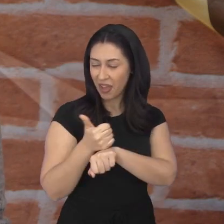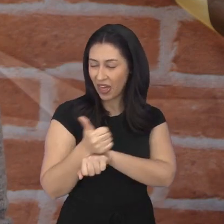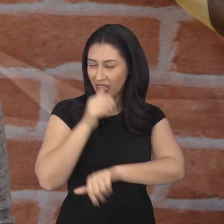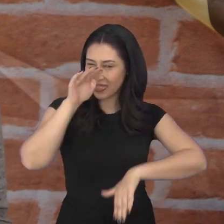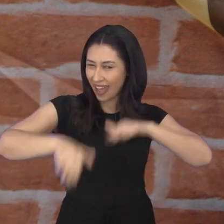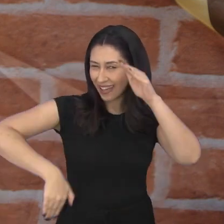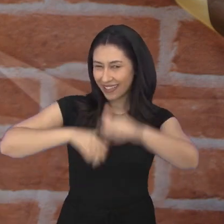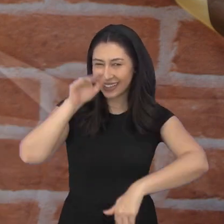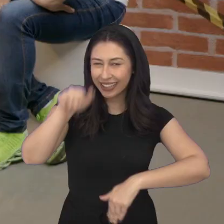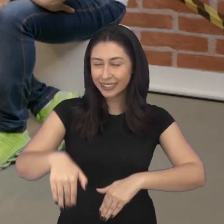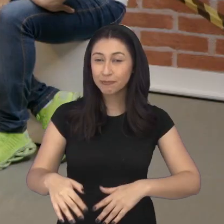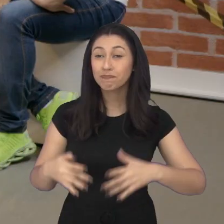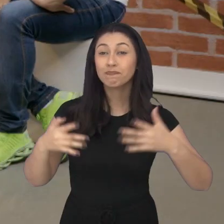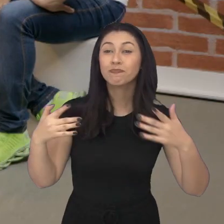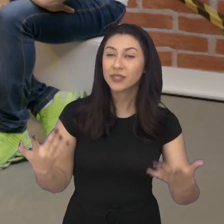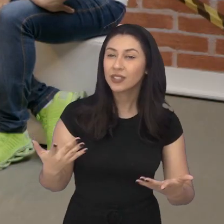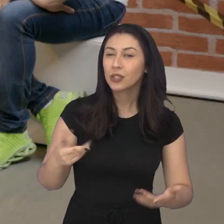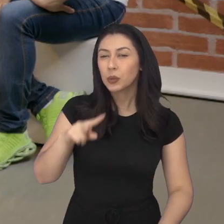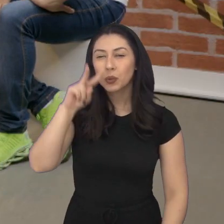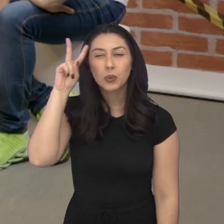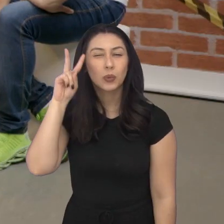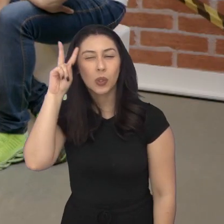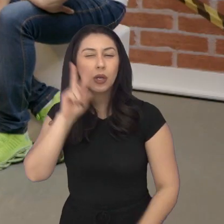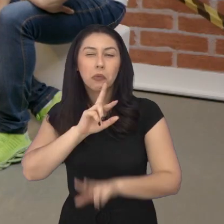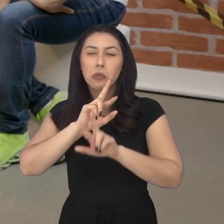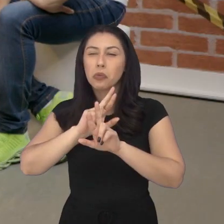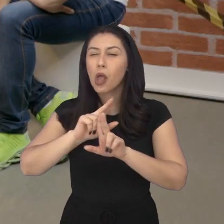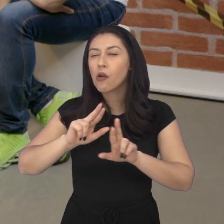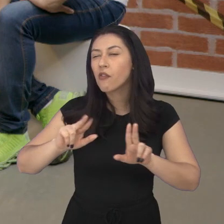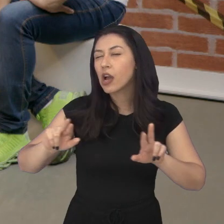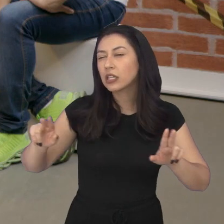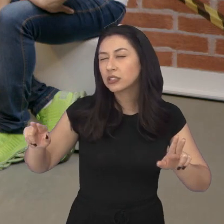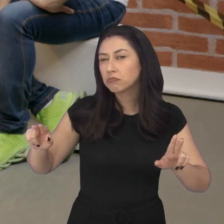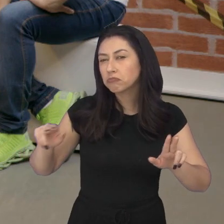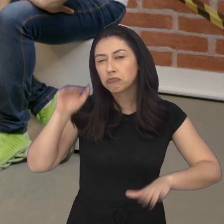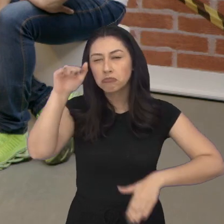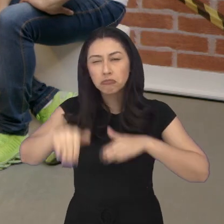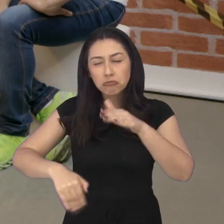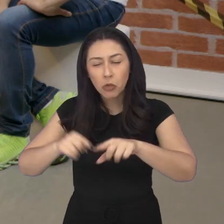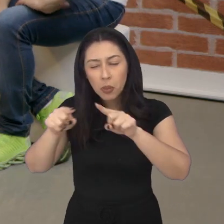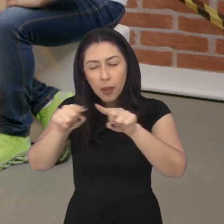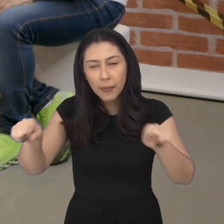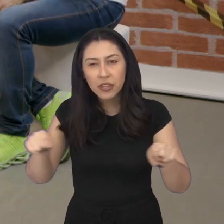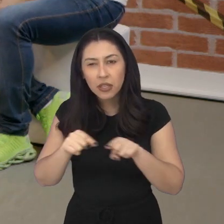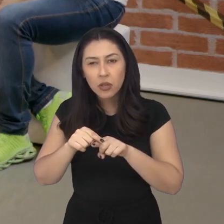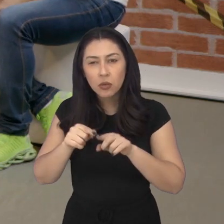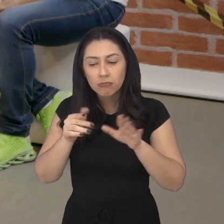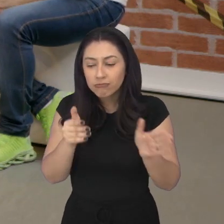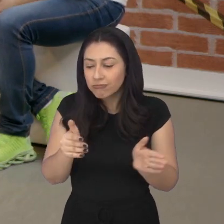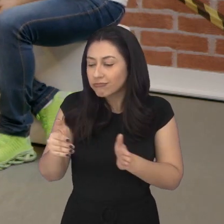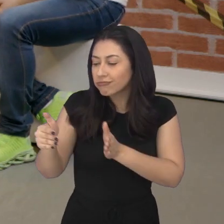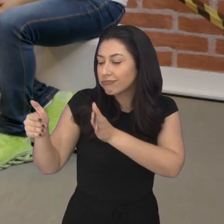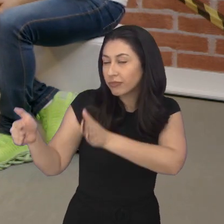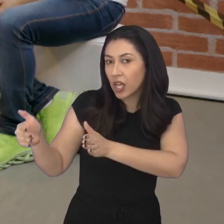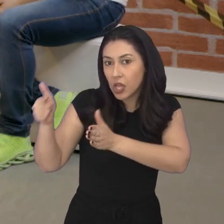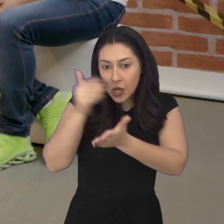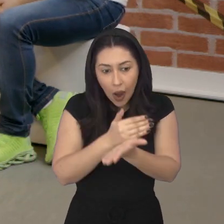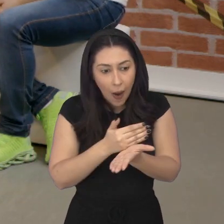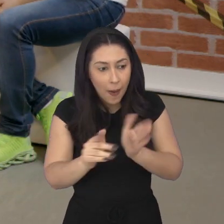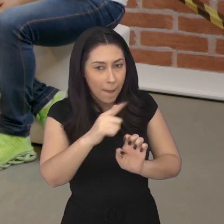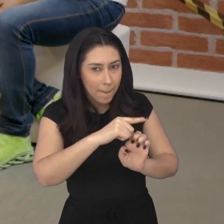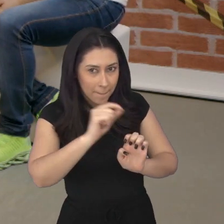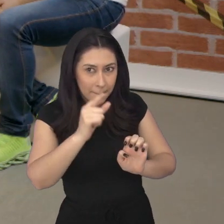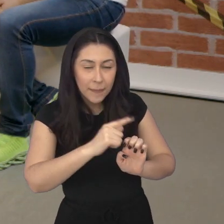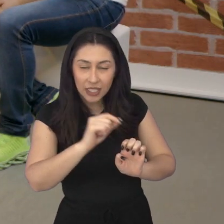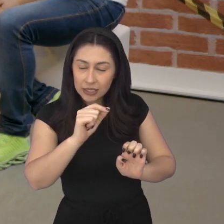Brasil, né, Fabiola? Depois de tantas histórias dentro da piscina, você passou a desenvolver um outro lado também, né, um lado